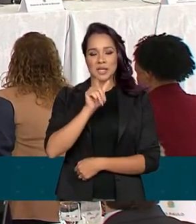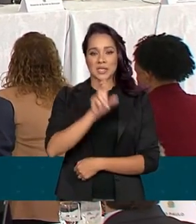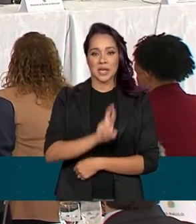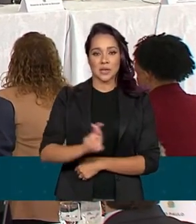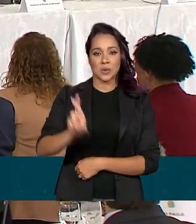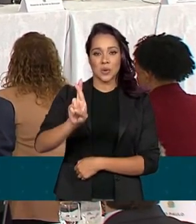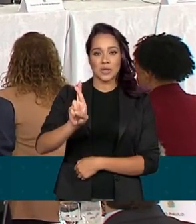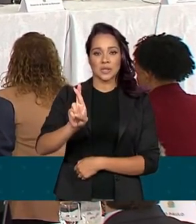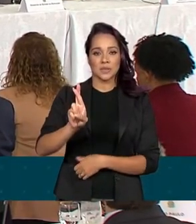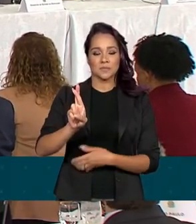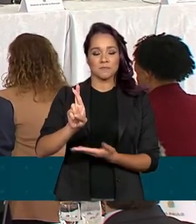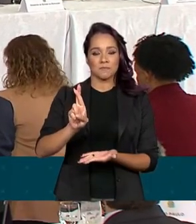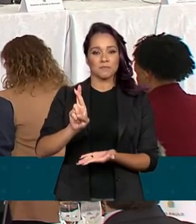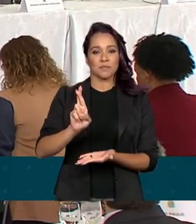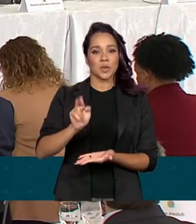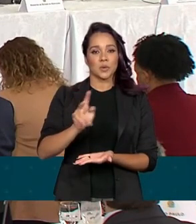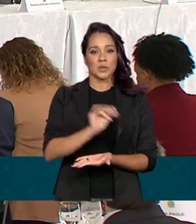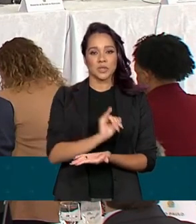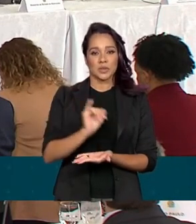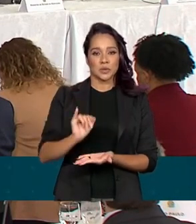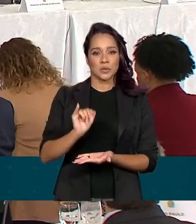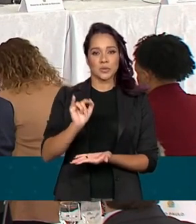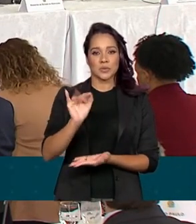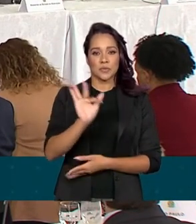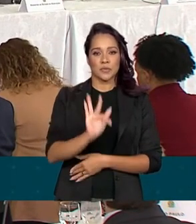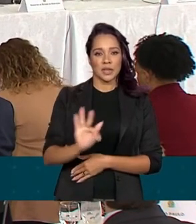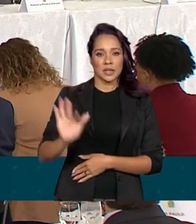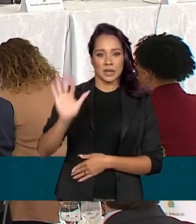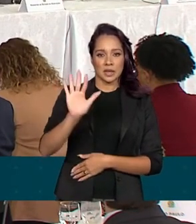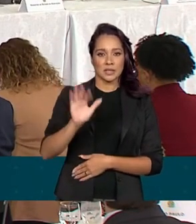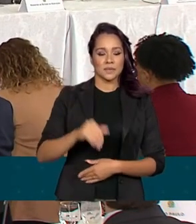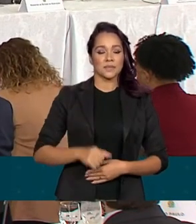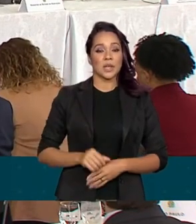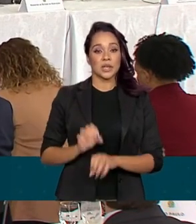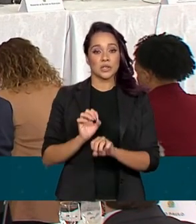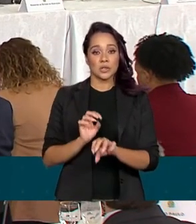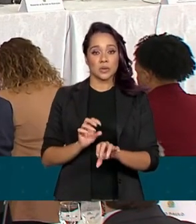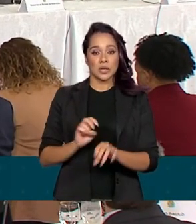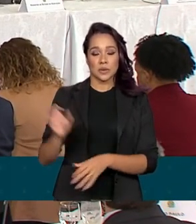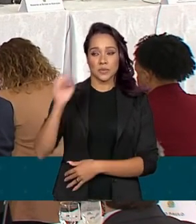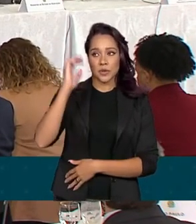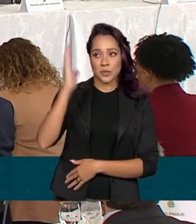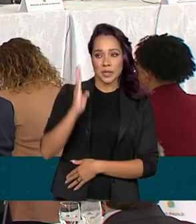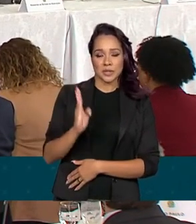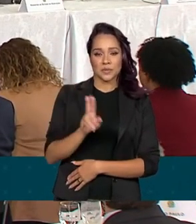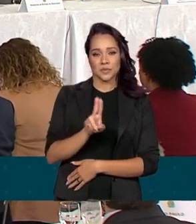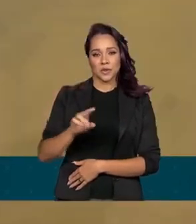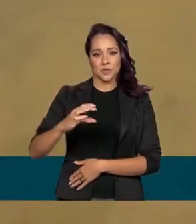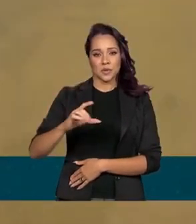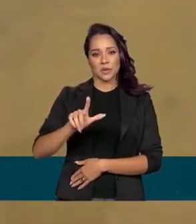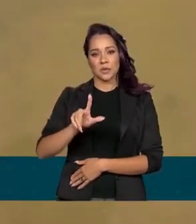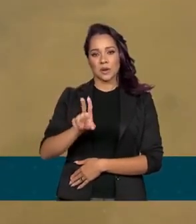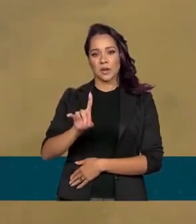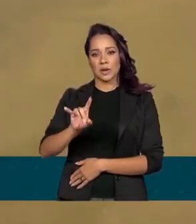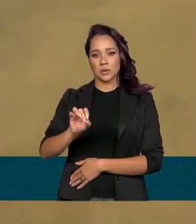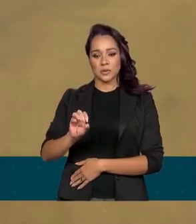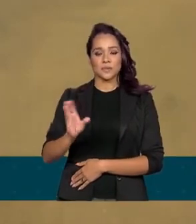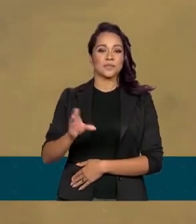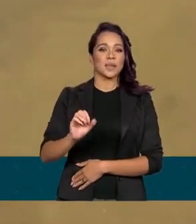reitoras e reitores dos Institutos Federais de Educação do Brasil, em nome do Cláudio Alex,